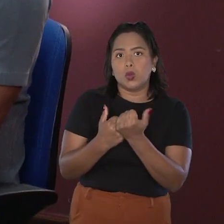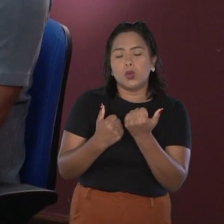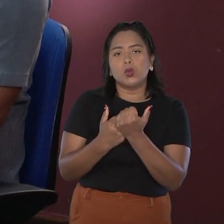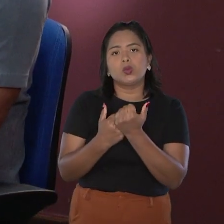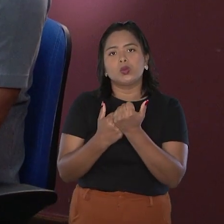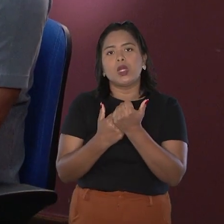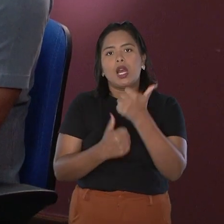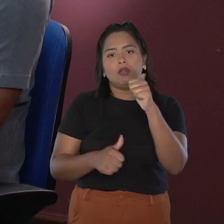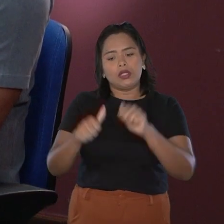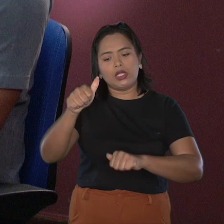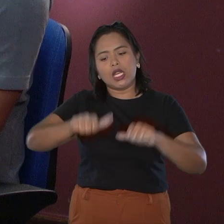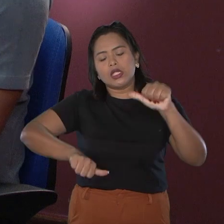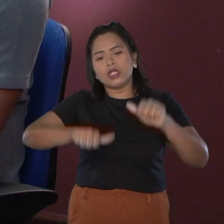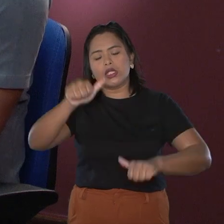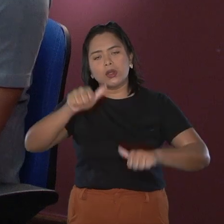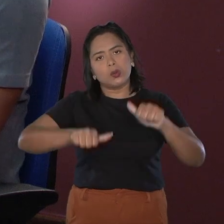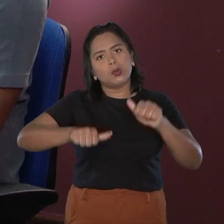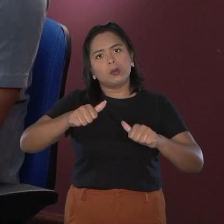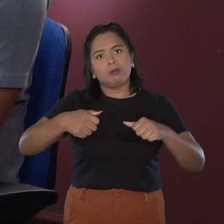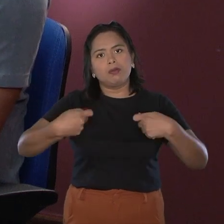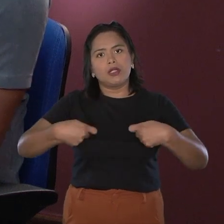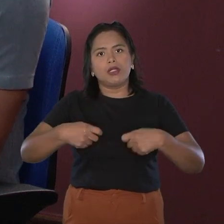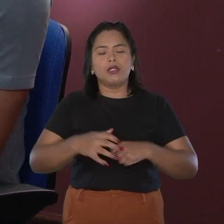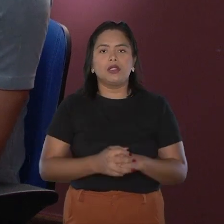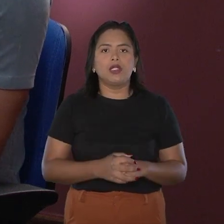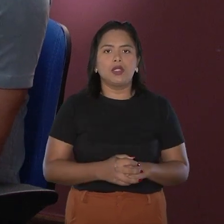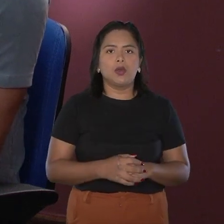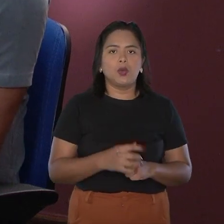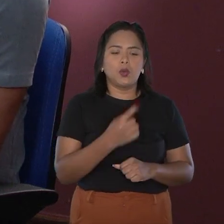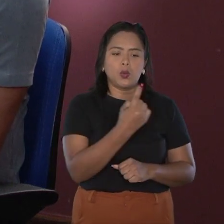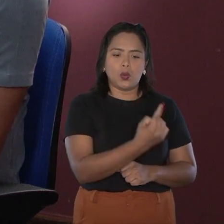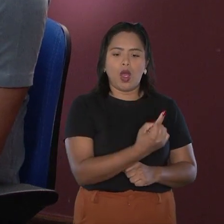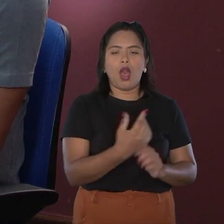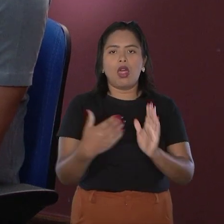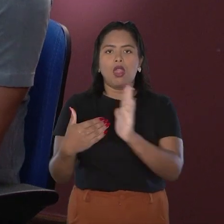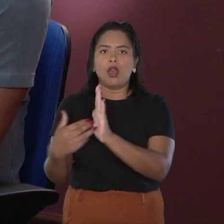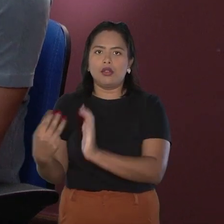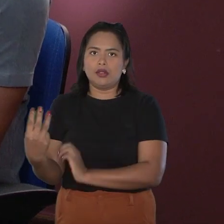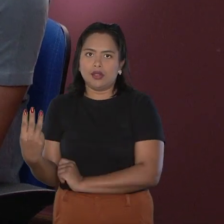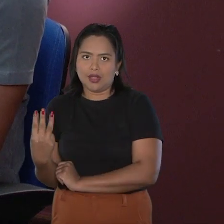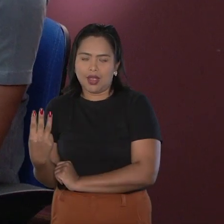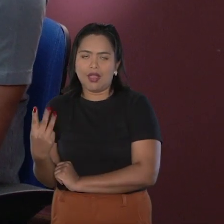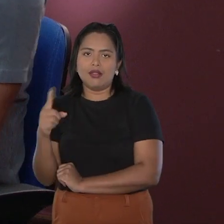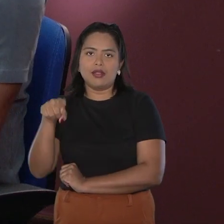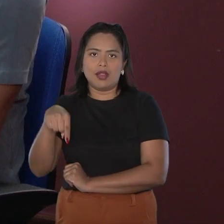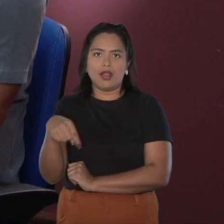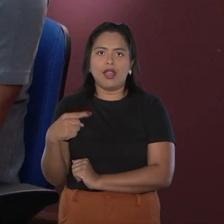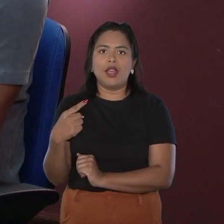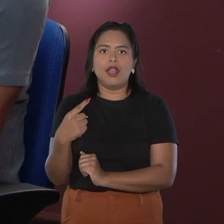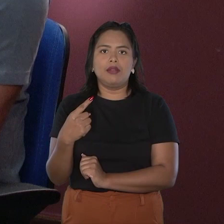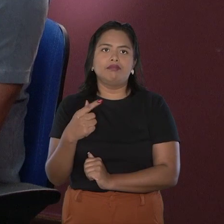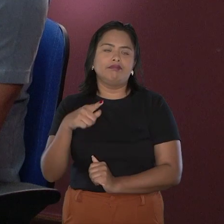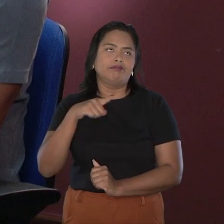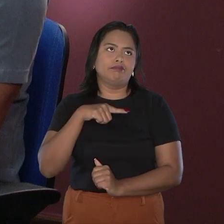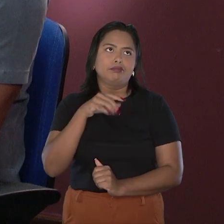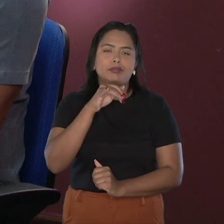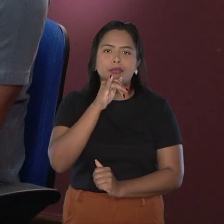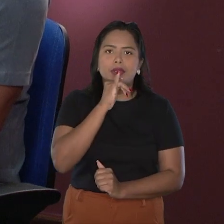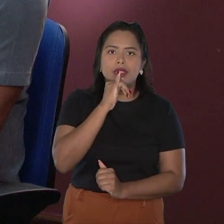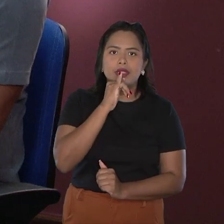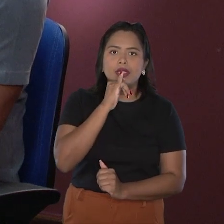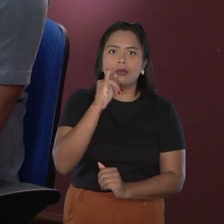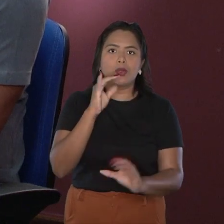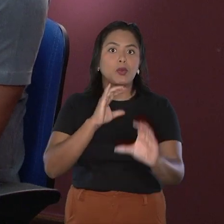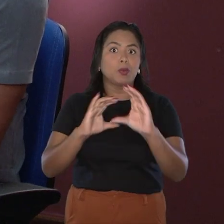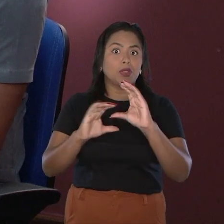intervenção que ela precisa Então é um ou três e ele é associado a ausência e presença de uma fala de uma comunicação funcional